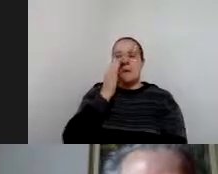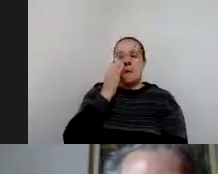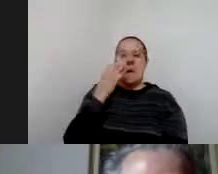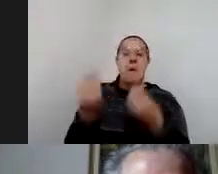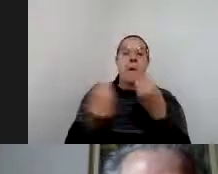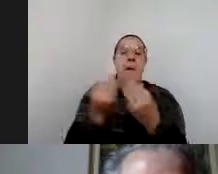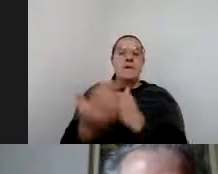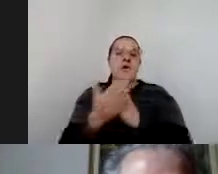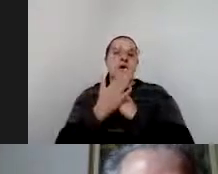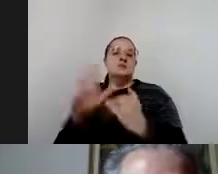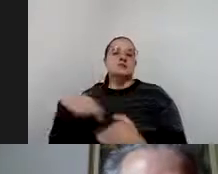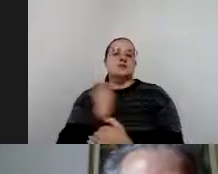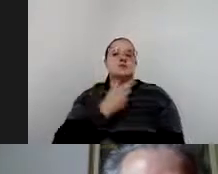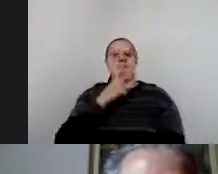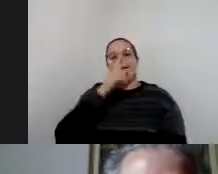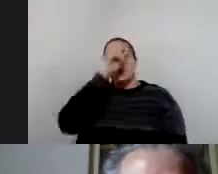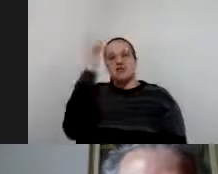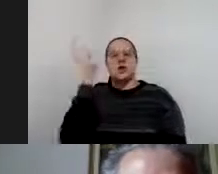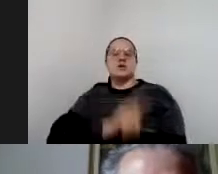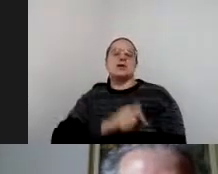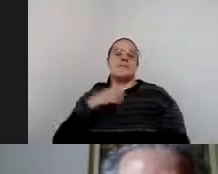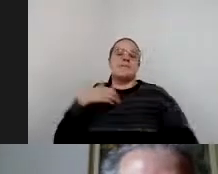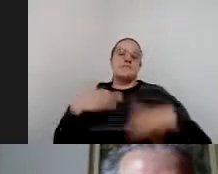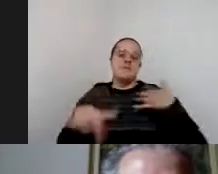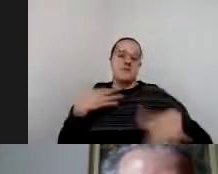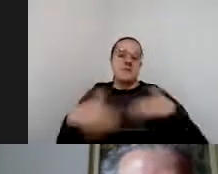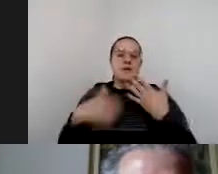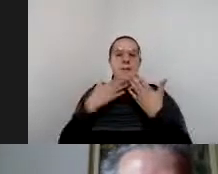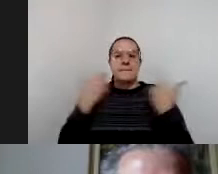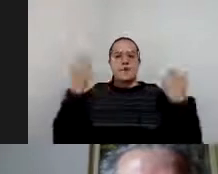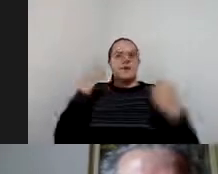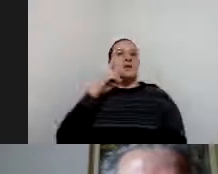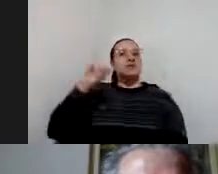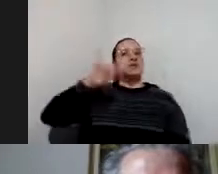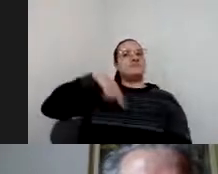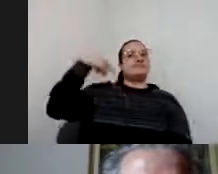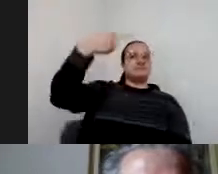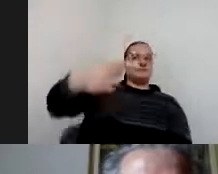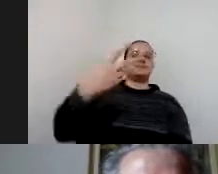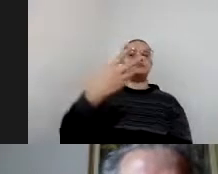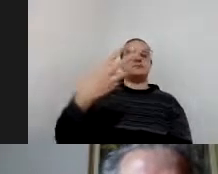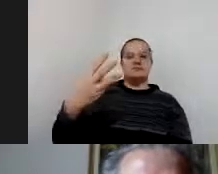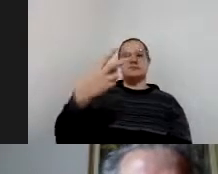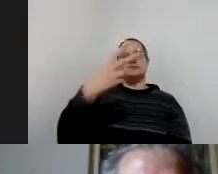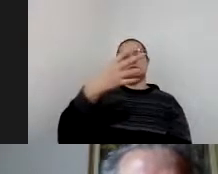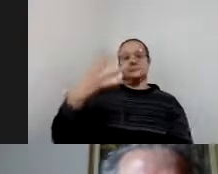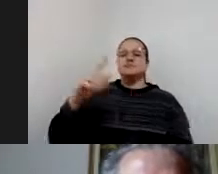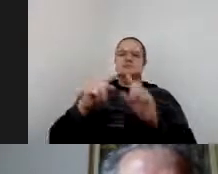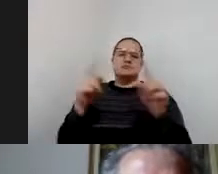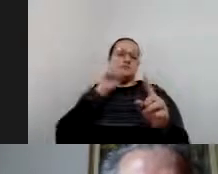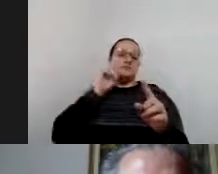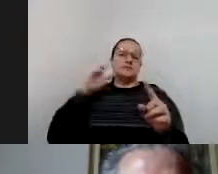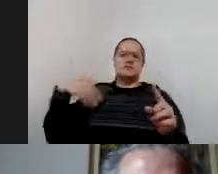a gente fortaleça cada vez mais esse movimento, não só lá no dia 23 e 24, mas durante todos os dias. Eu